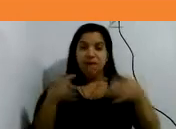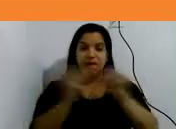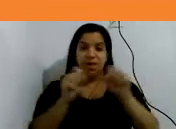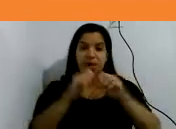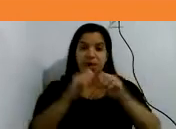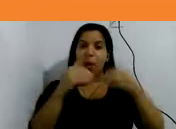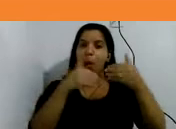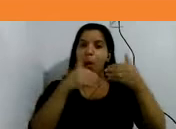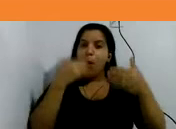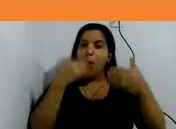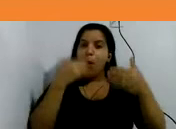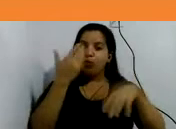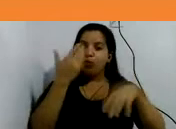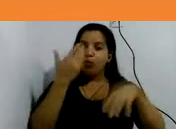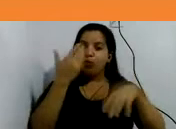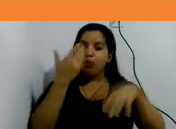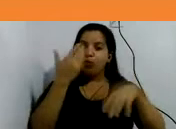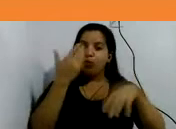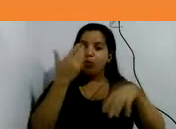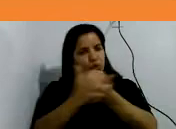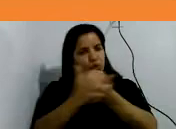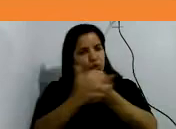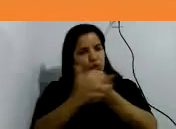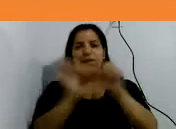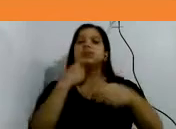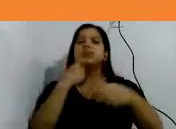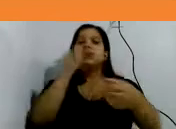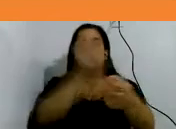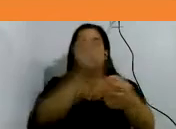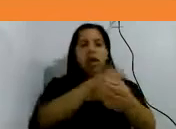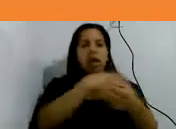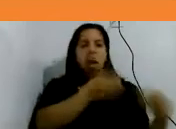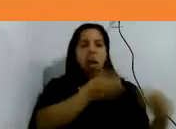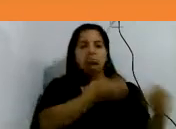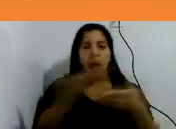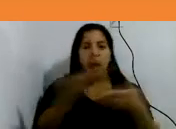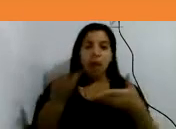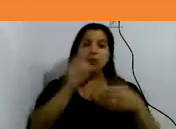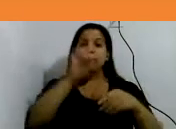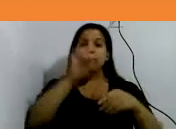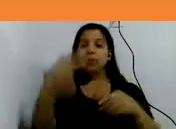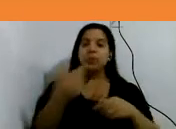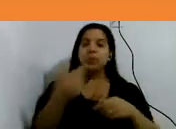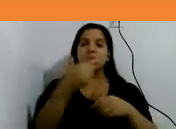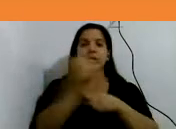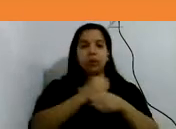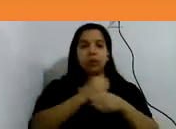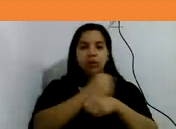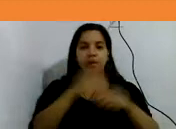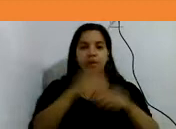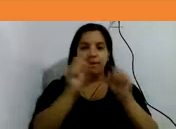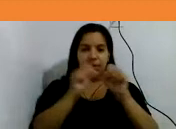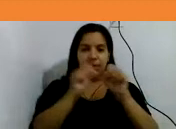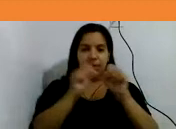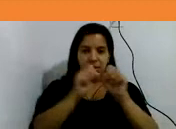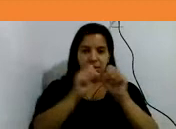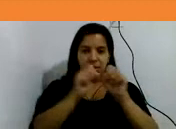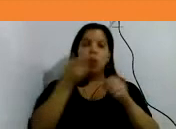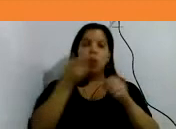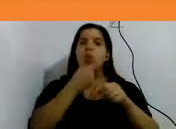realização de novos procedimentos transfusionais. Então, 2 anos após, foi feita a primeira tentativa